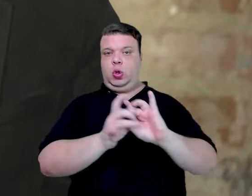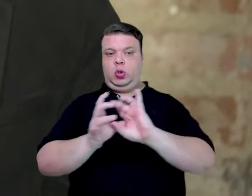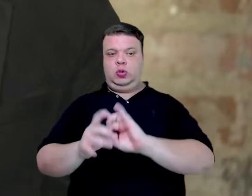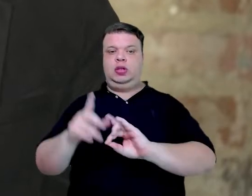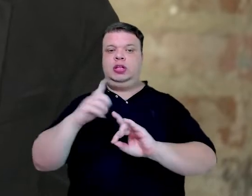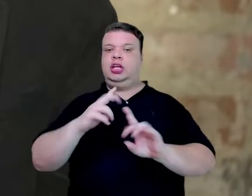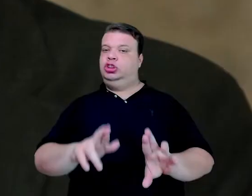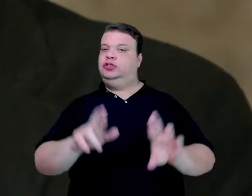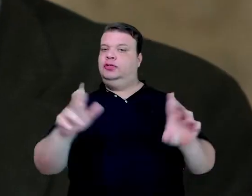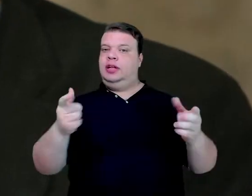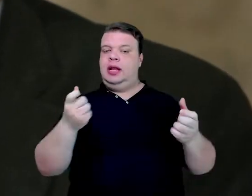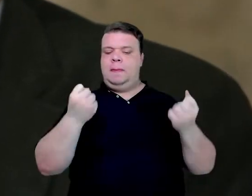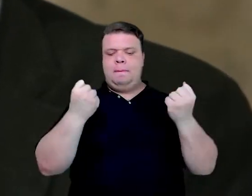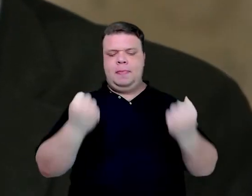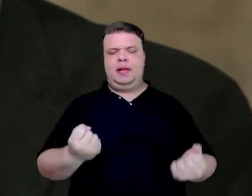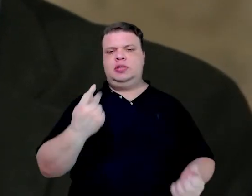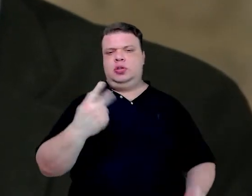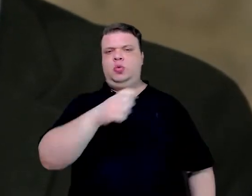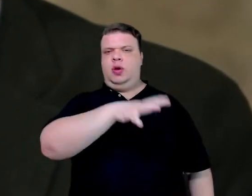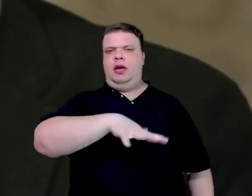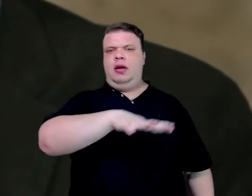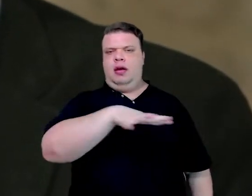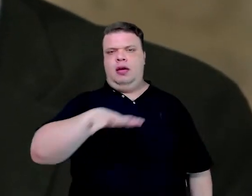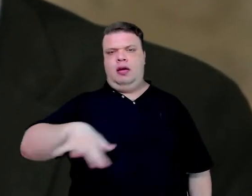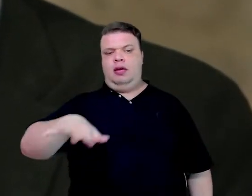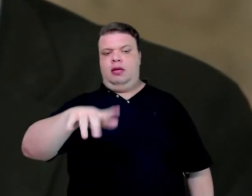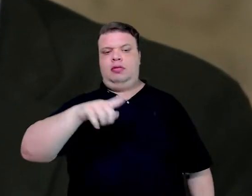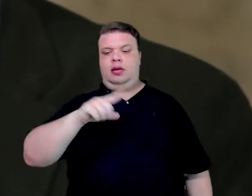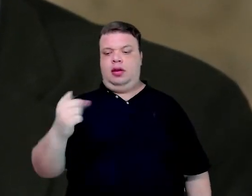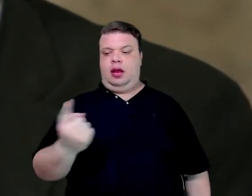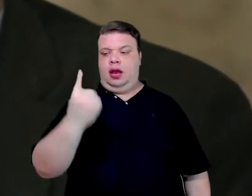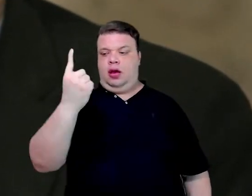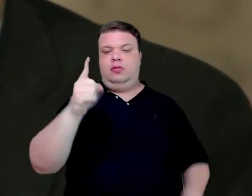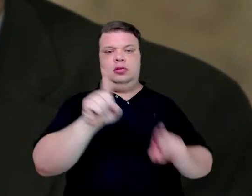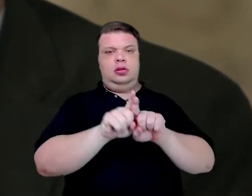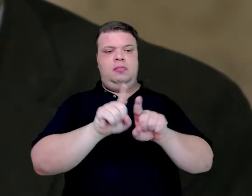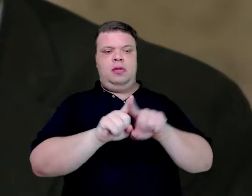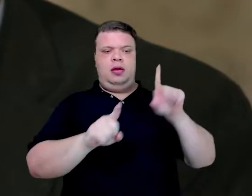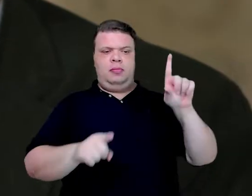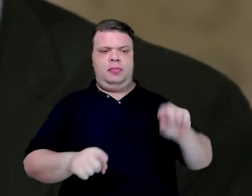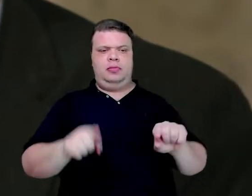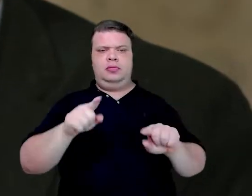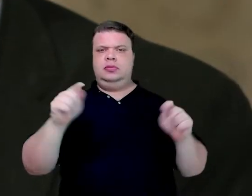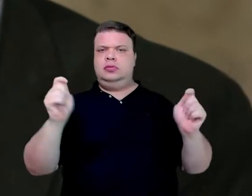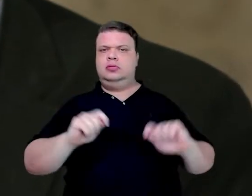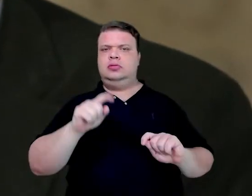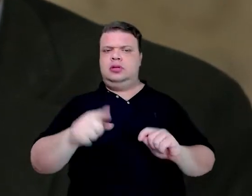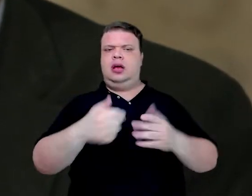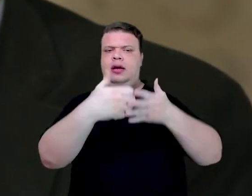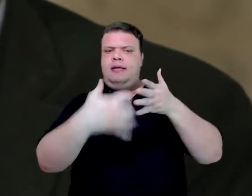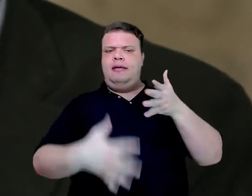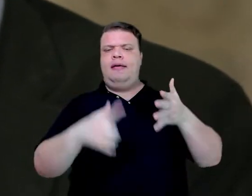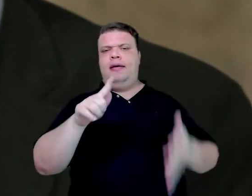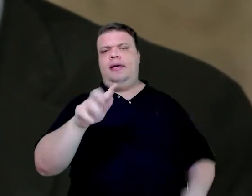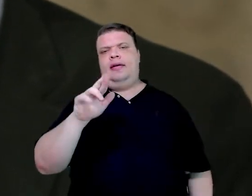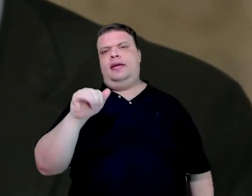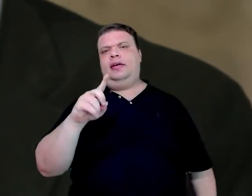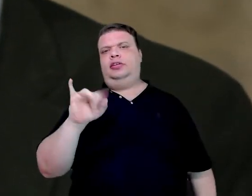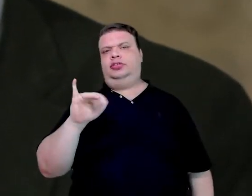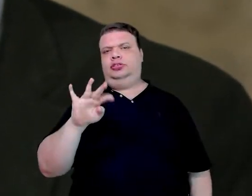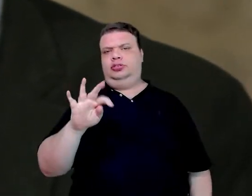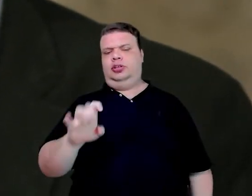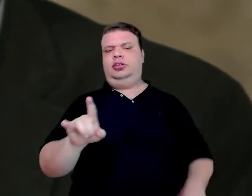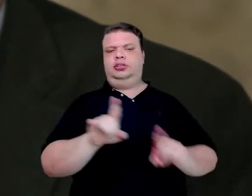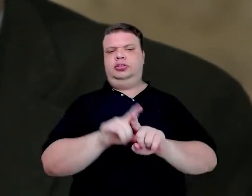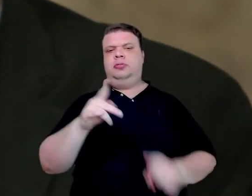Dentro desse contexto, a diferença de pressão entre essas duas áreas, ou seja, altas e baixas pressões, é denominado de